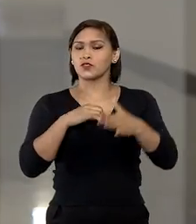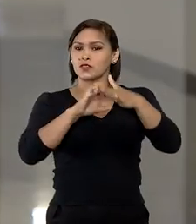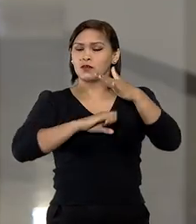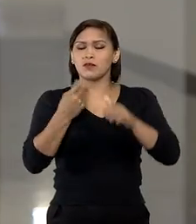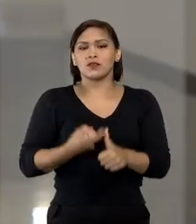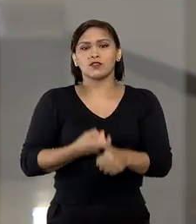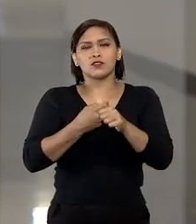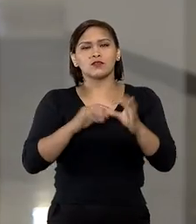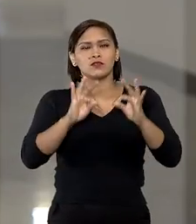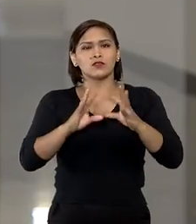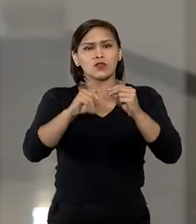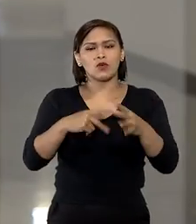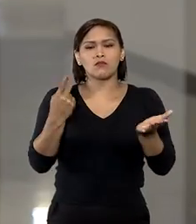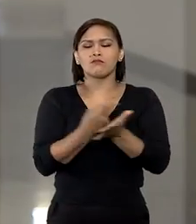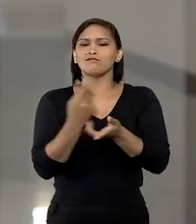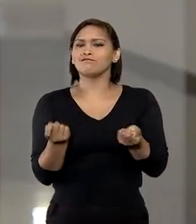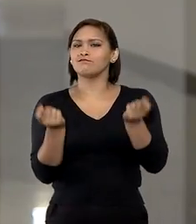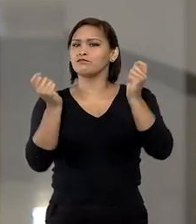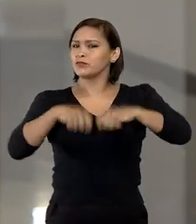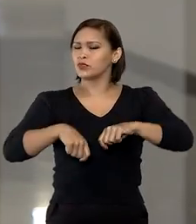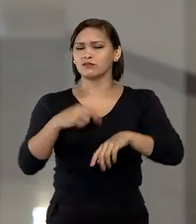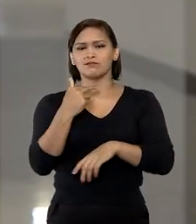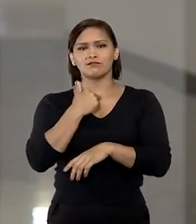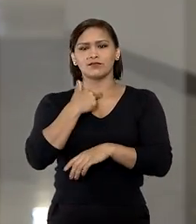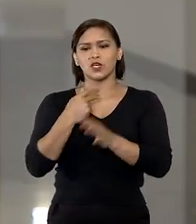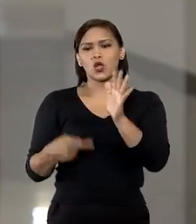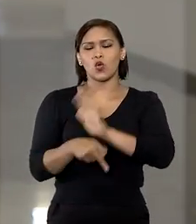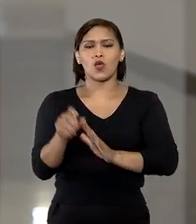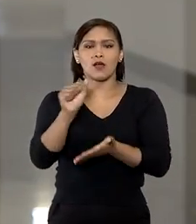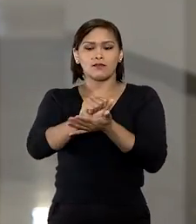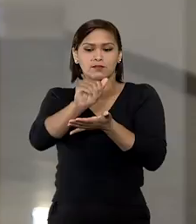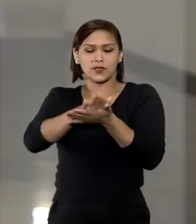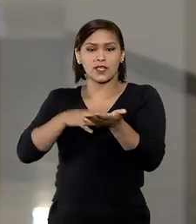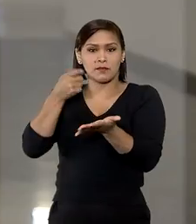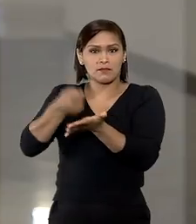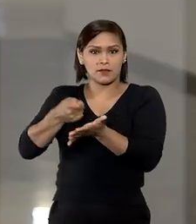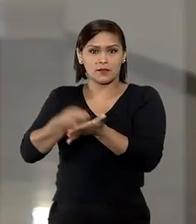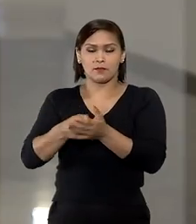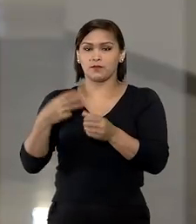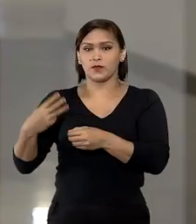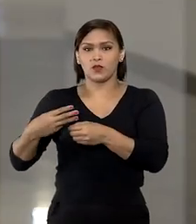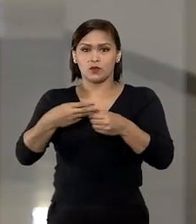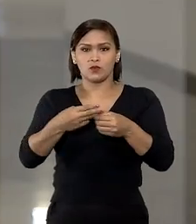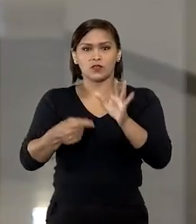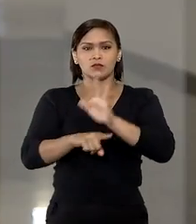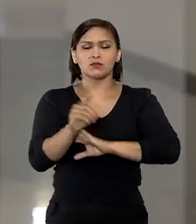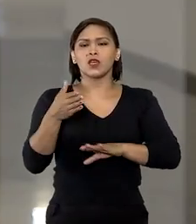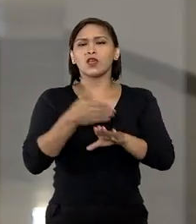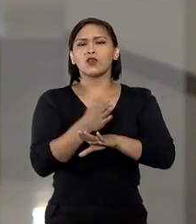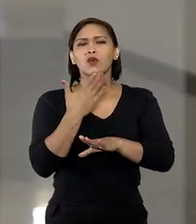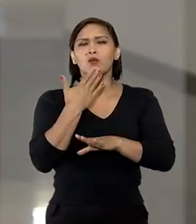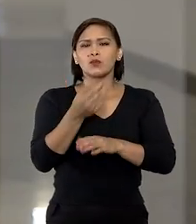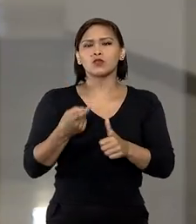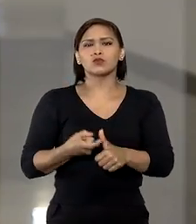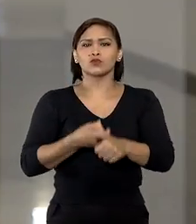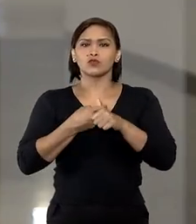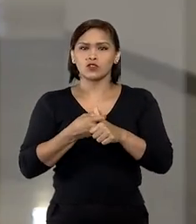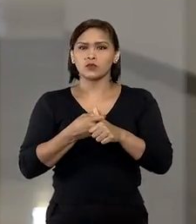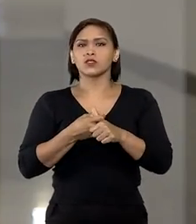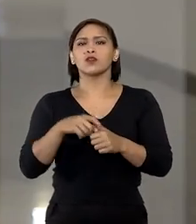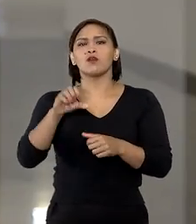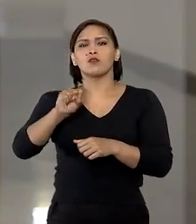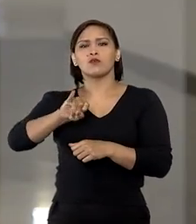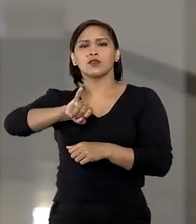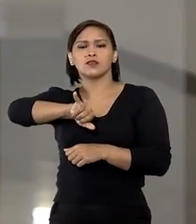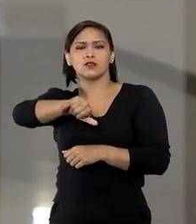e suspender os atos que impossibilitavam a Expedição do precatório o município então entrou com um pedido de suspensão